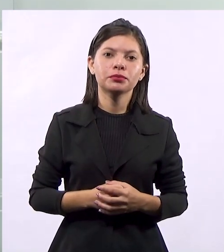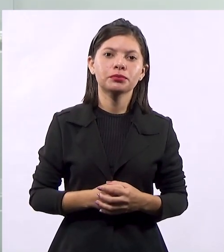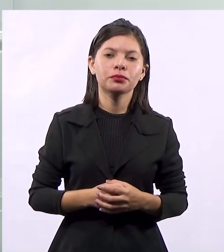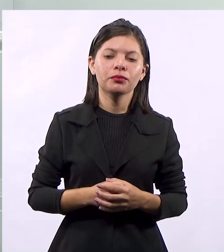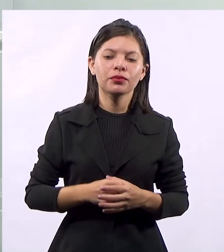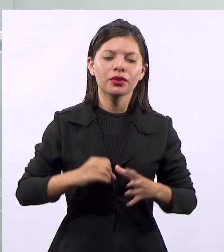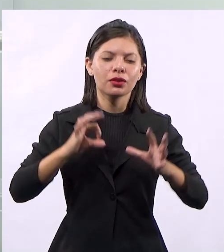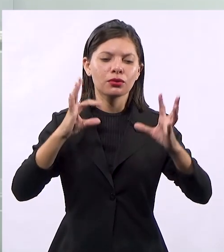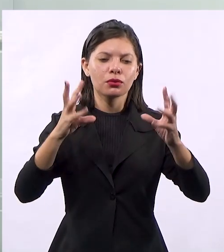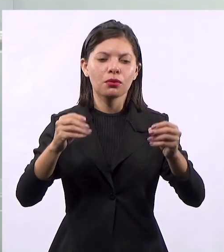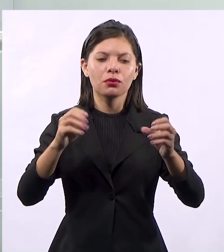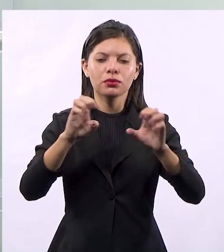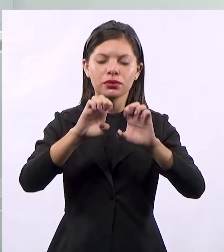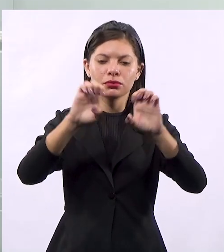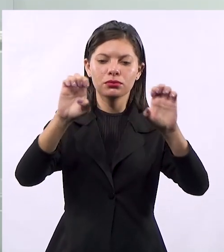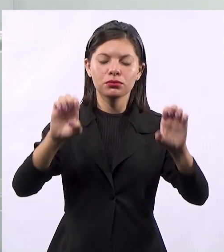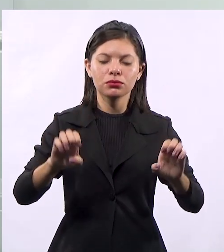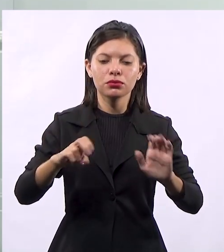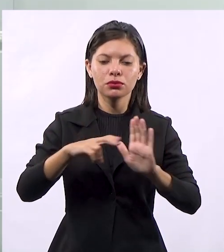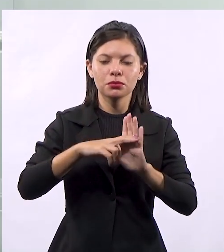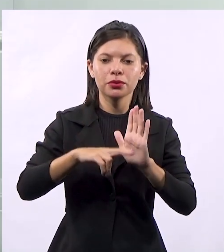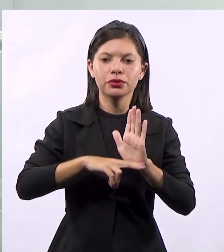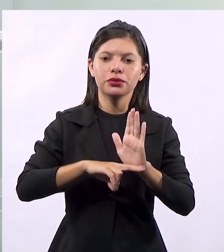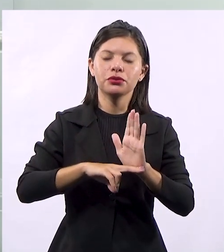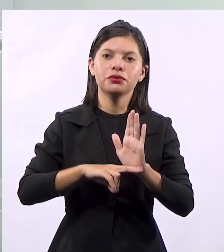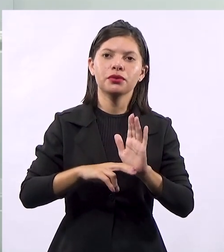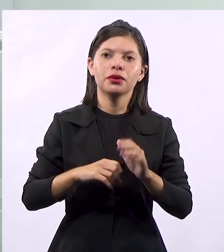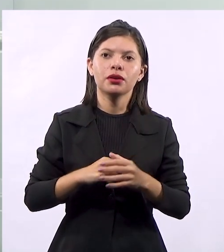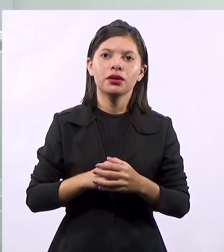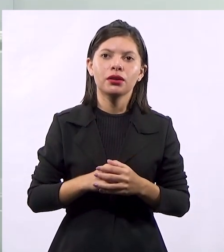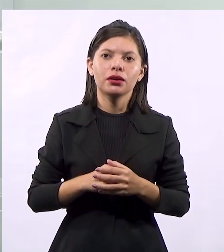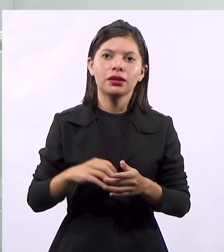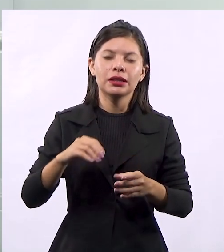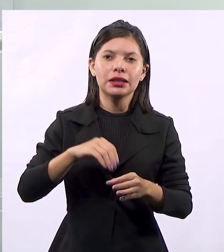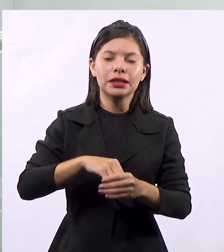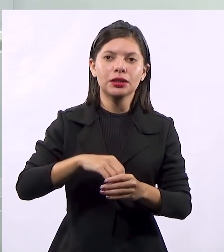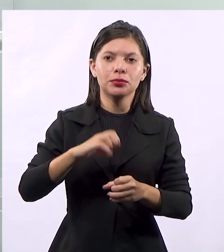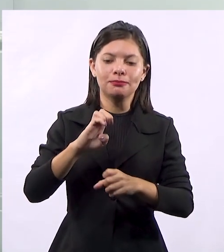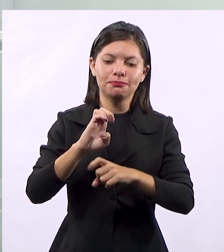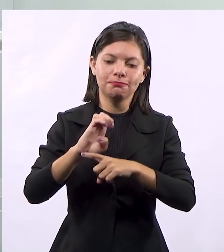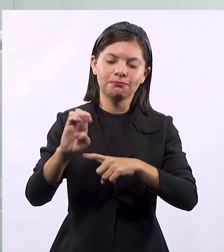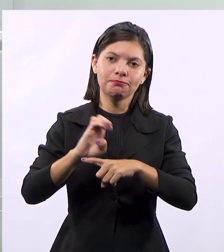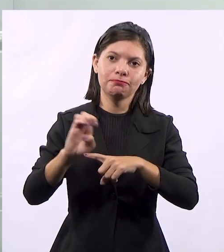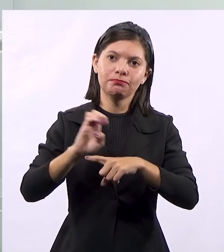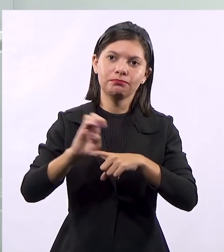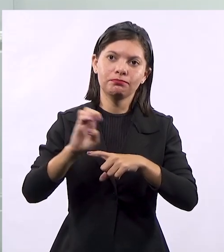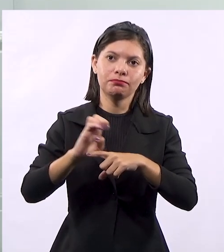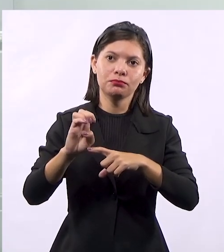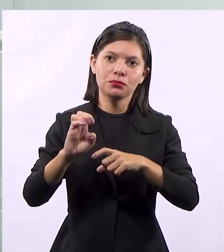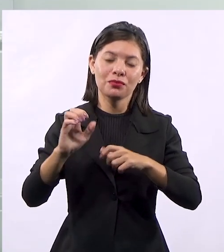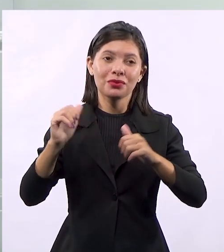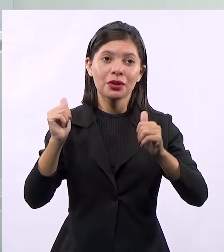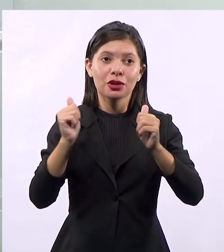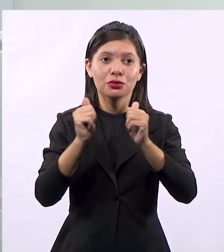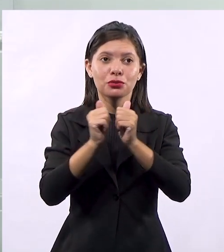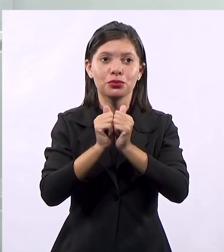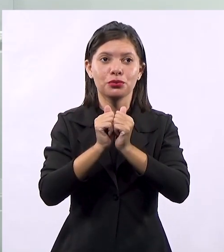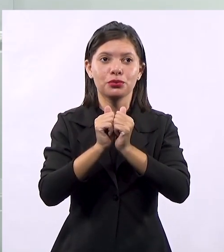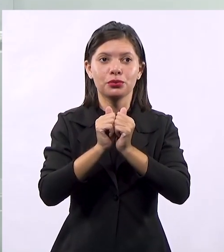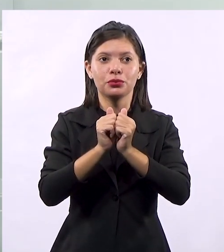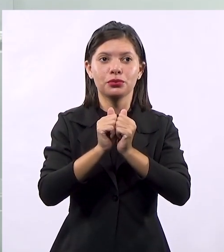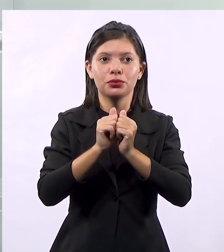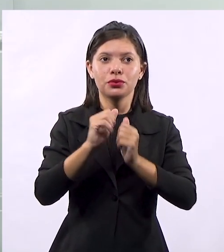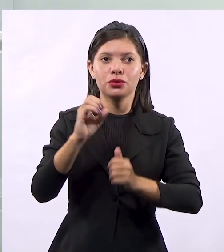ela garante os direitos, ela é baseada, sua estrutura, sua essência, seu princípio são